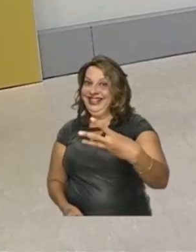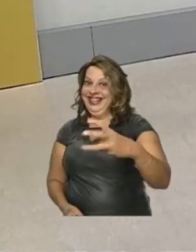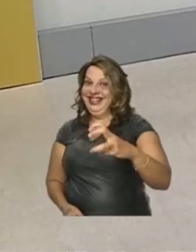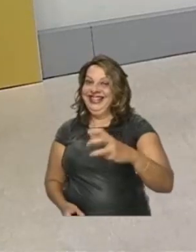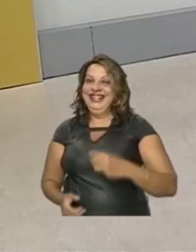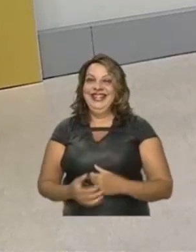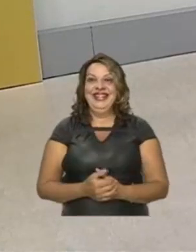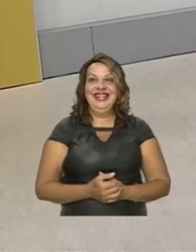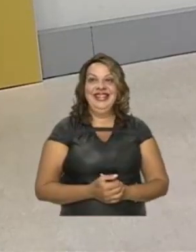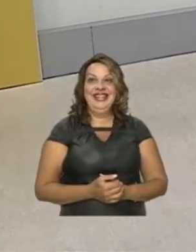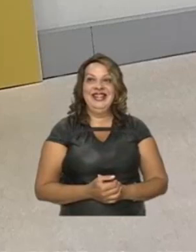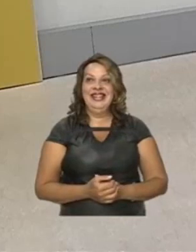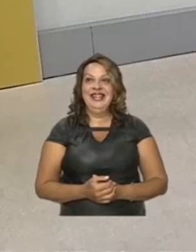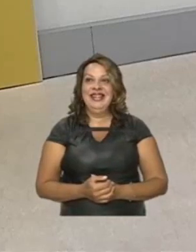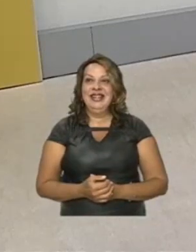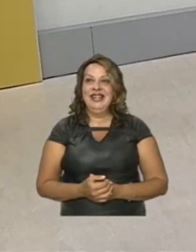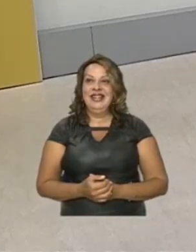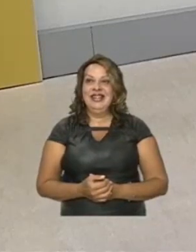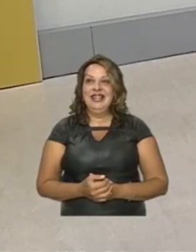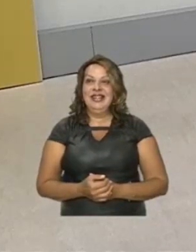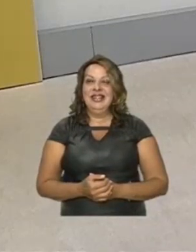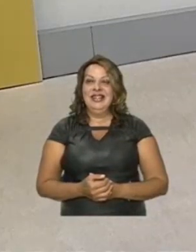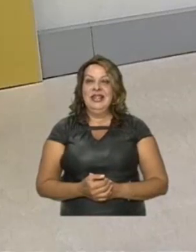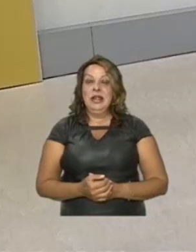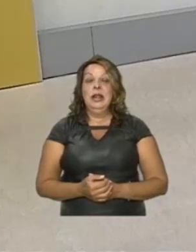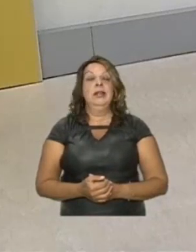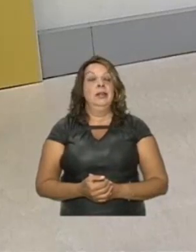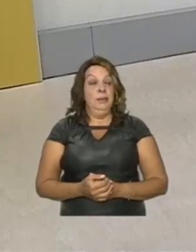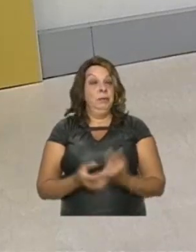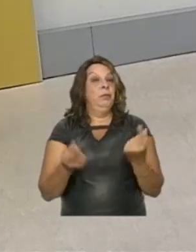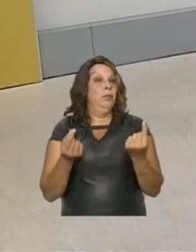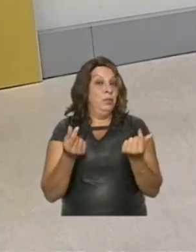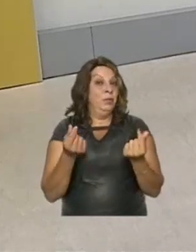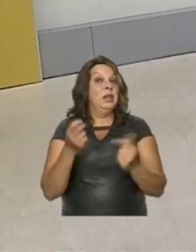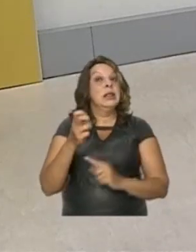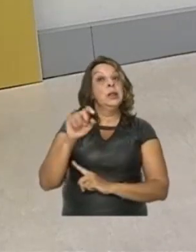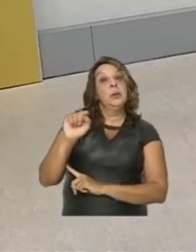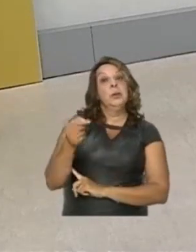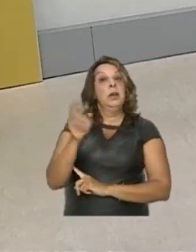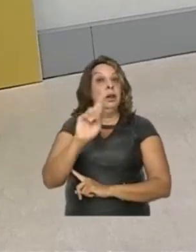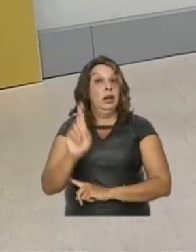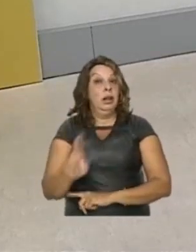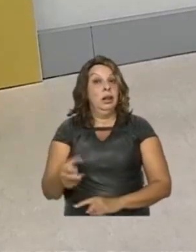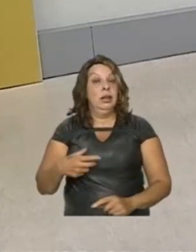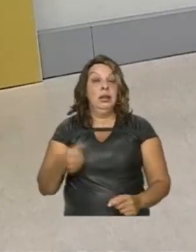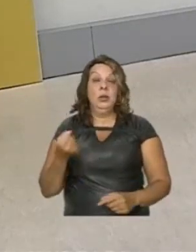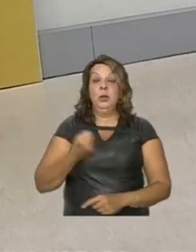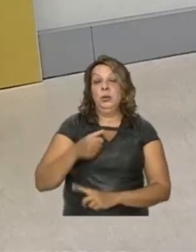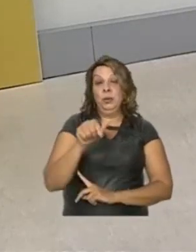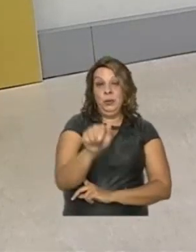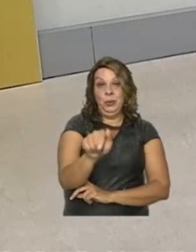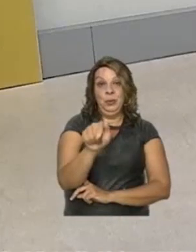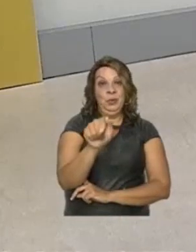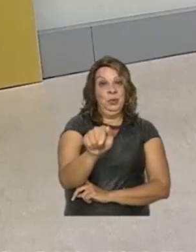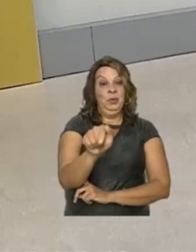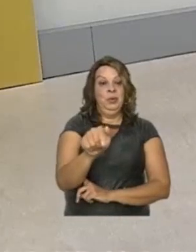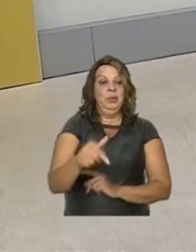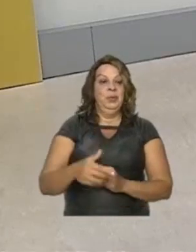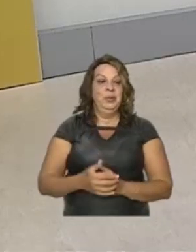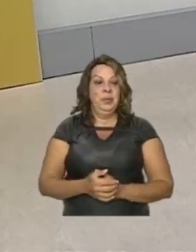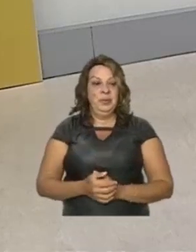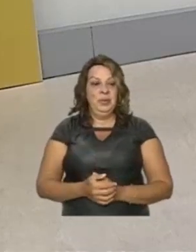35. Vai no 35. Tá valendo 5 mil reais, 7, Beth,